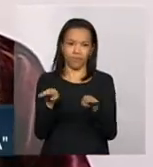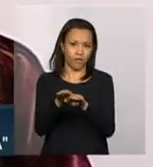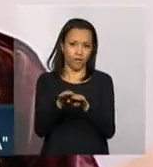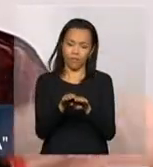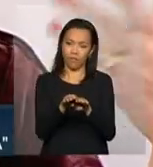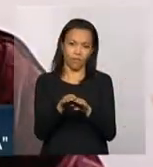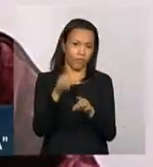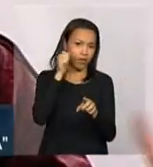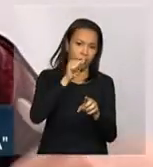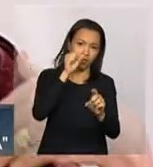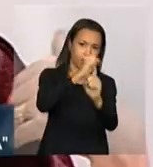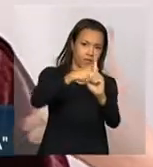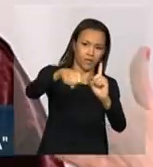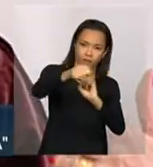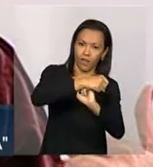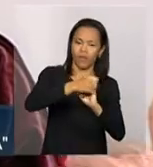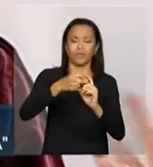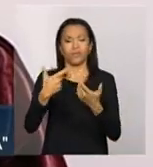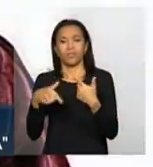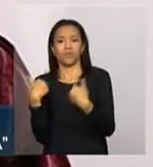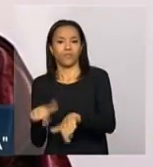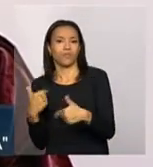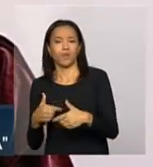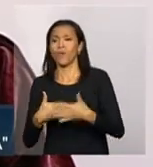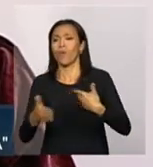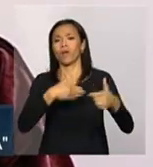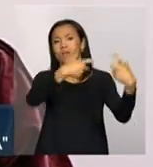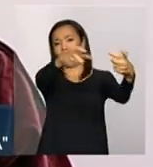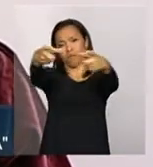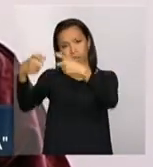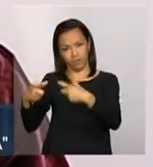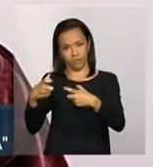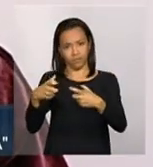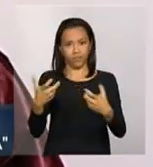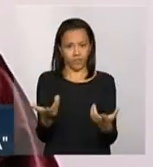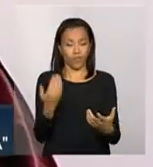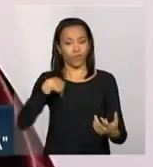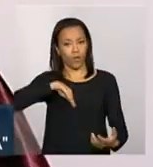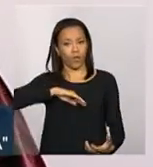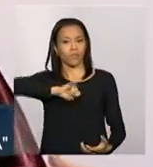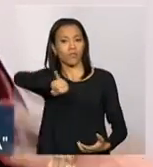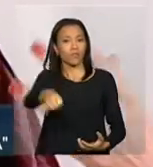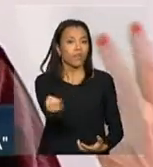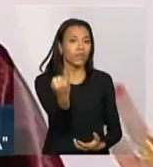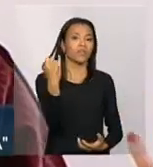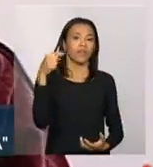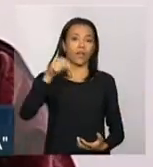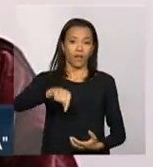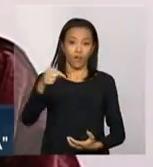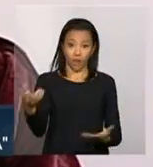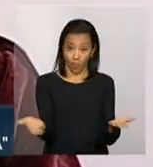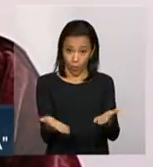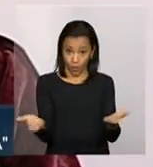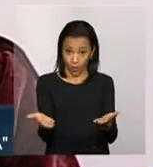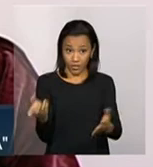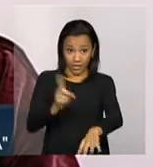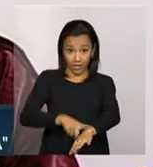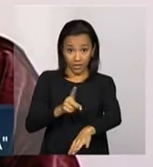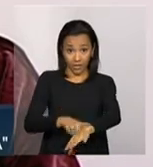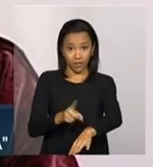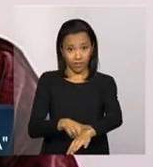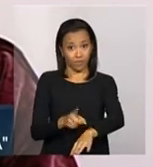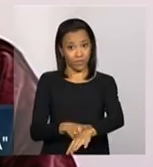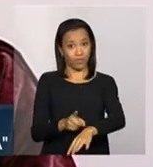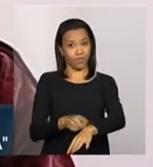sentidos, seja na produção, seja onde for. Então, temos que aproveitar essa efervescência do momento político